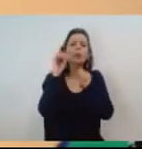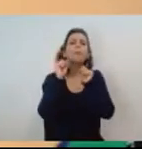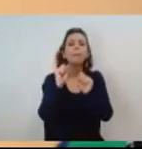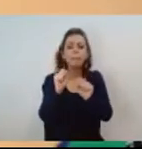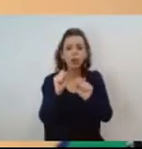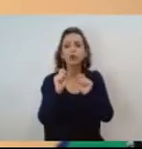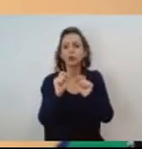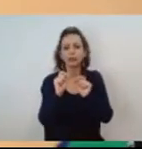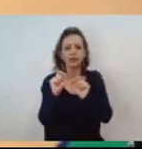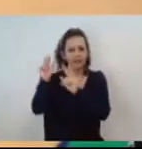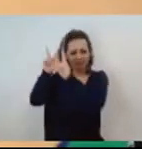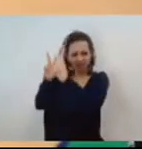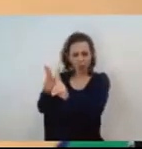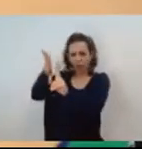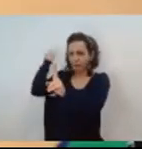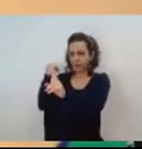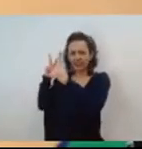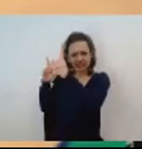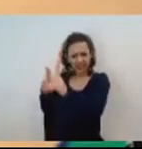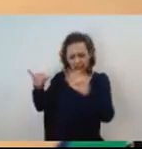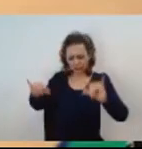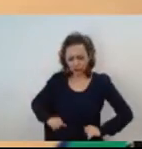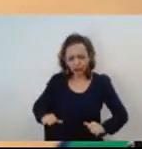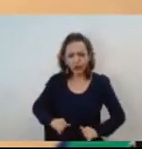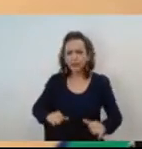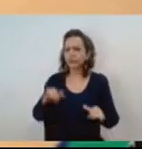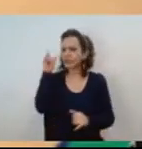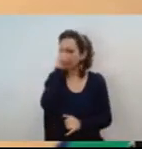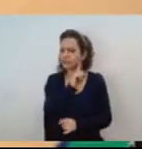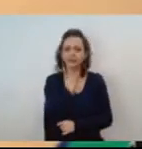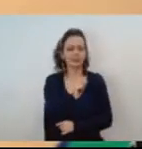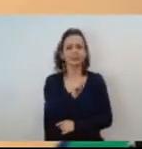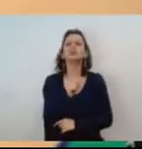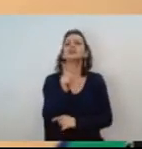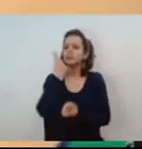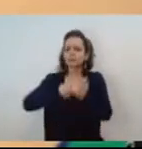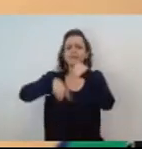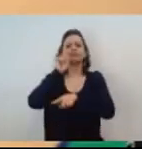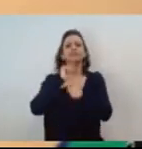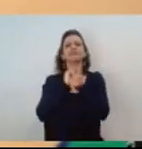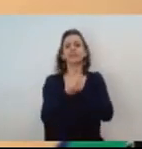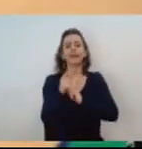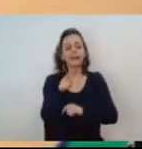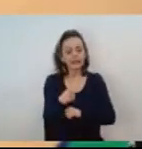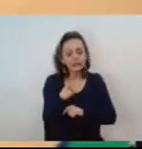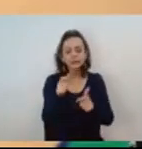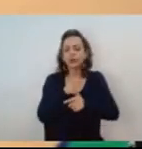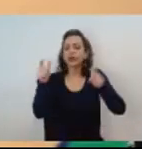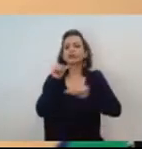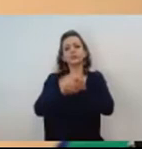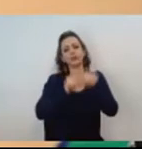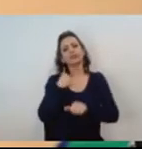penoso é isso tem sido uma das grandes mudanças que eu tenho trazido e apreendido junto ao programa